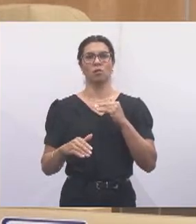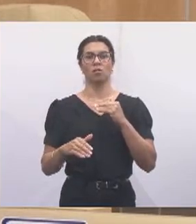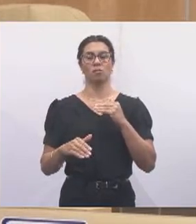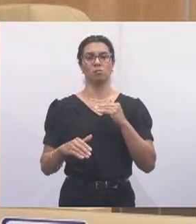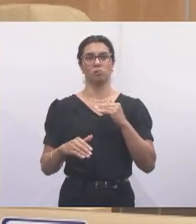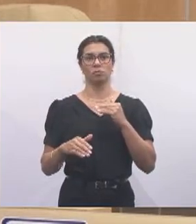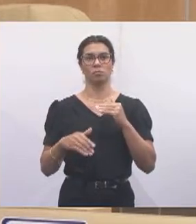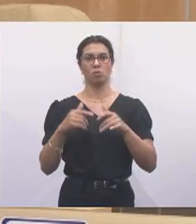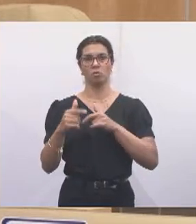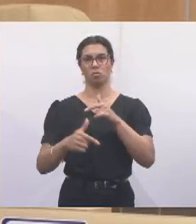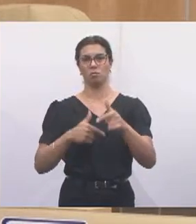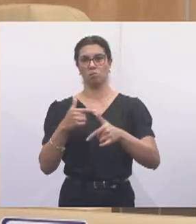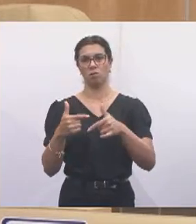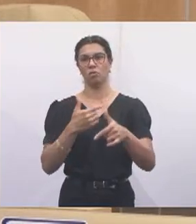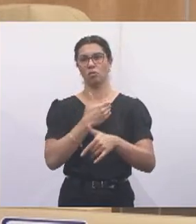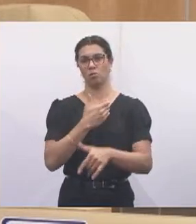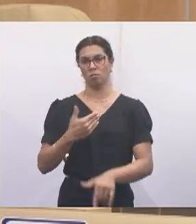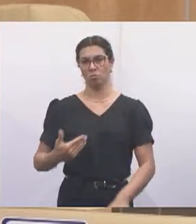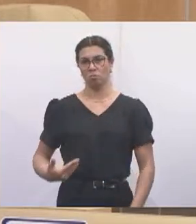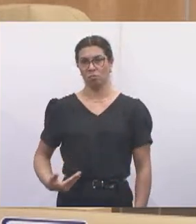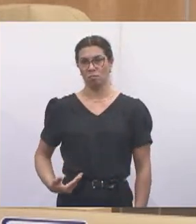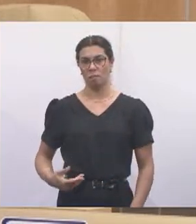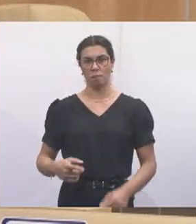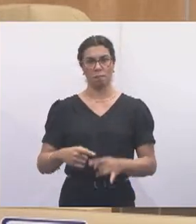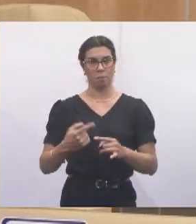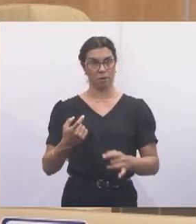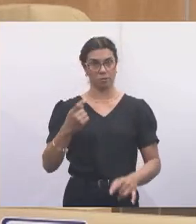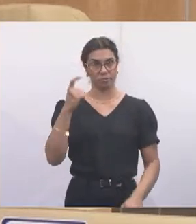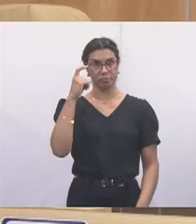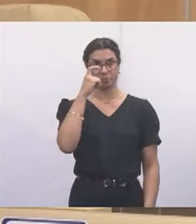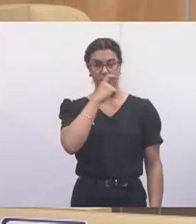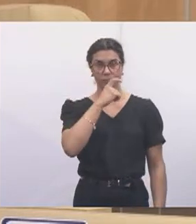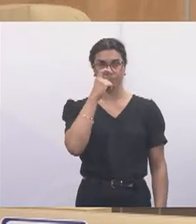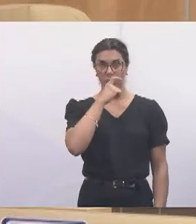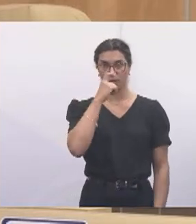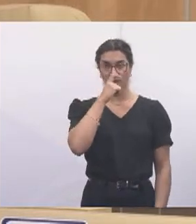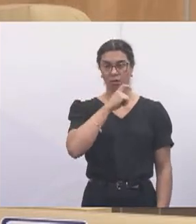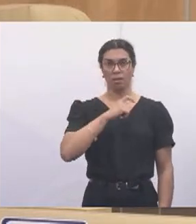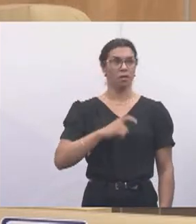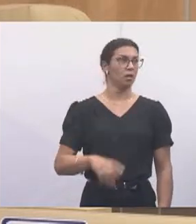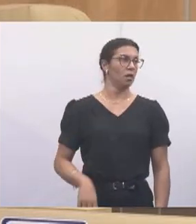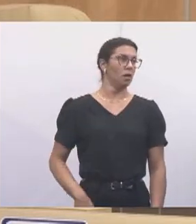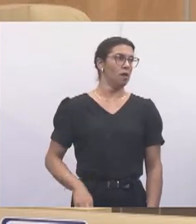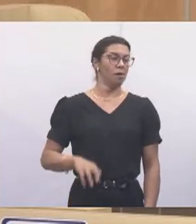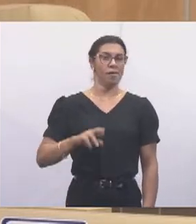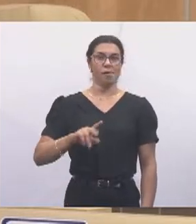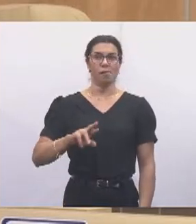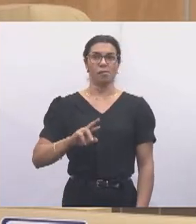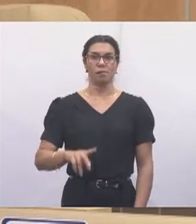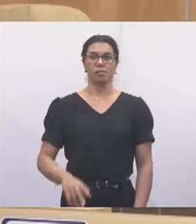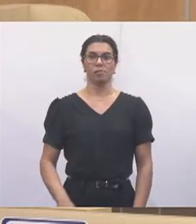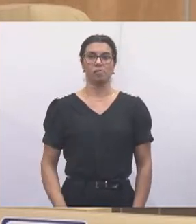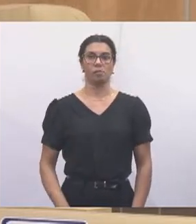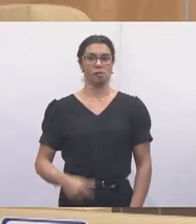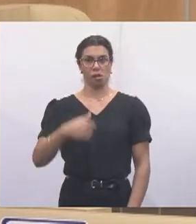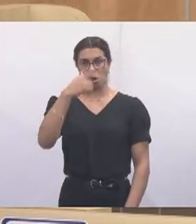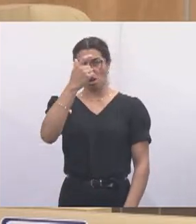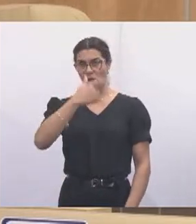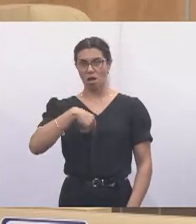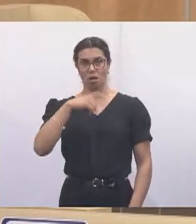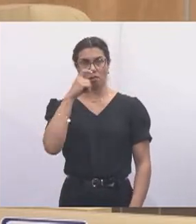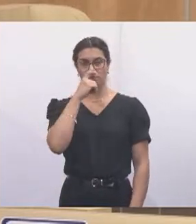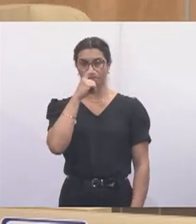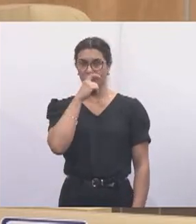o que é, uma, não vou falar mentira, né? É uma inverdade, não condiz com a realidade e não faz parte da minha forma de